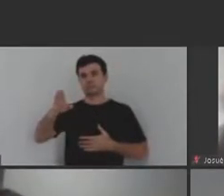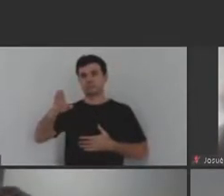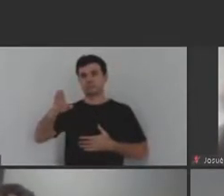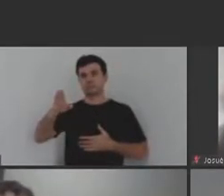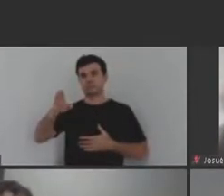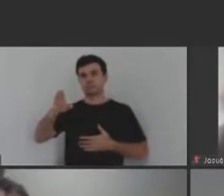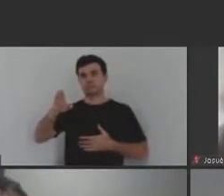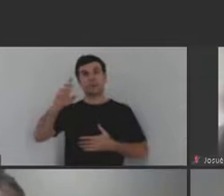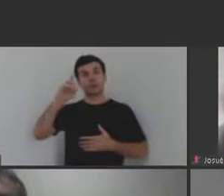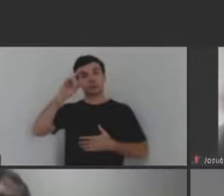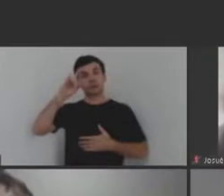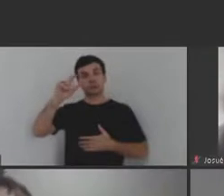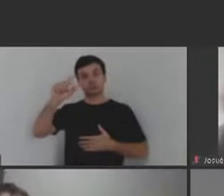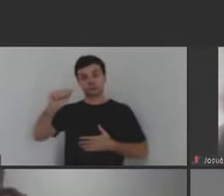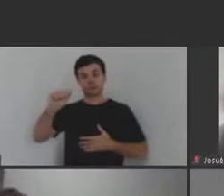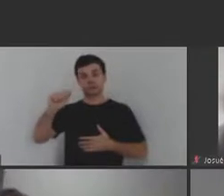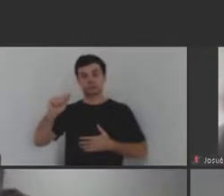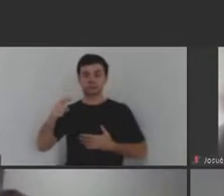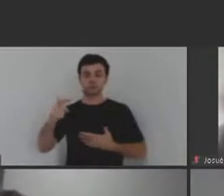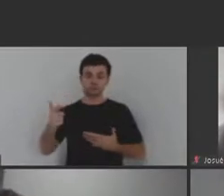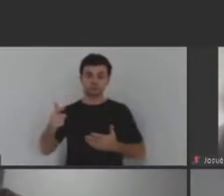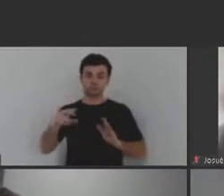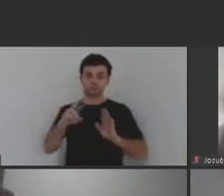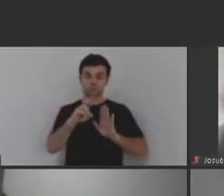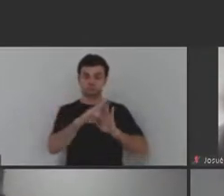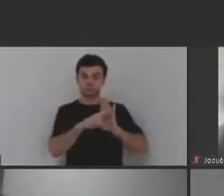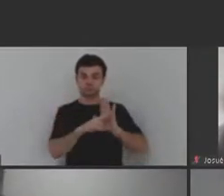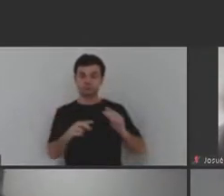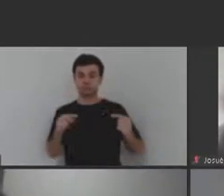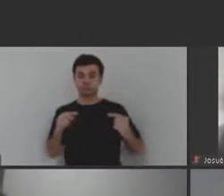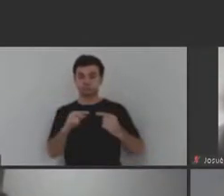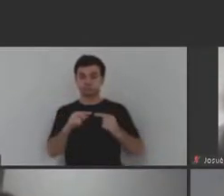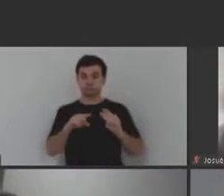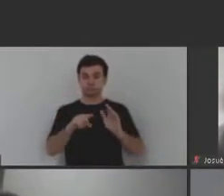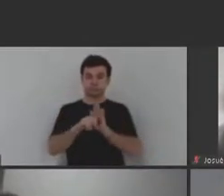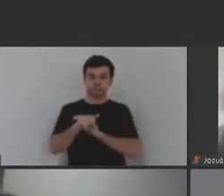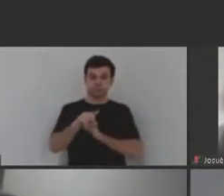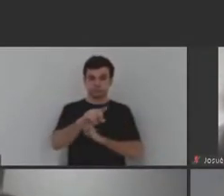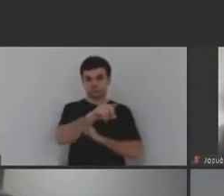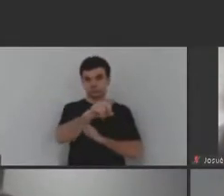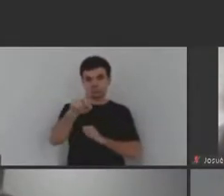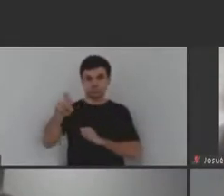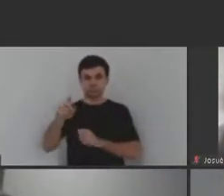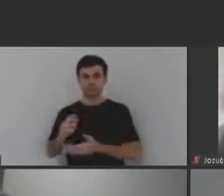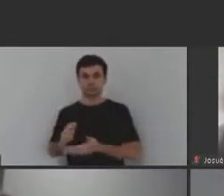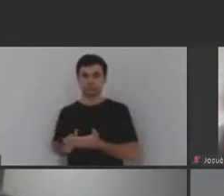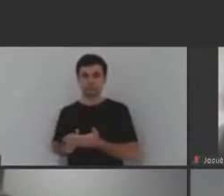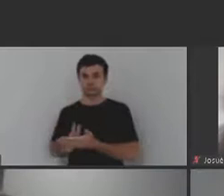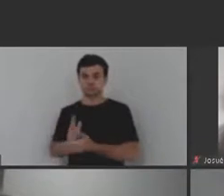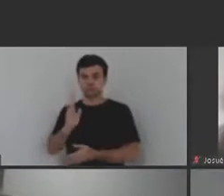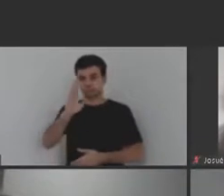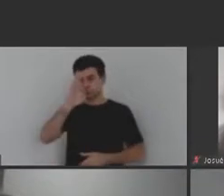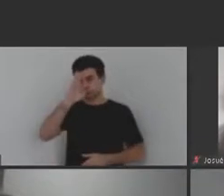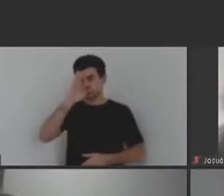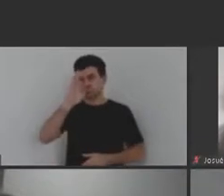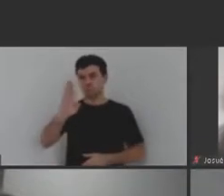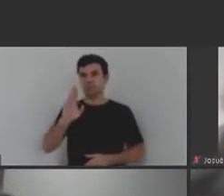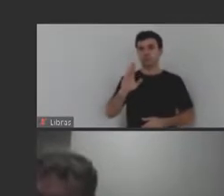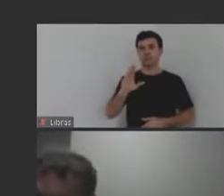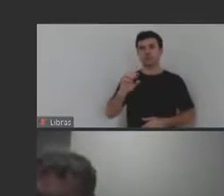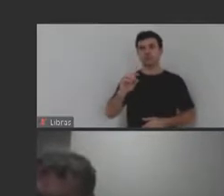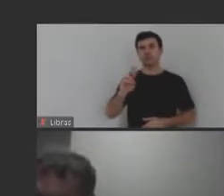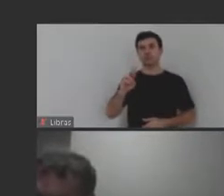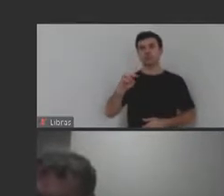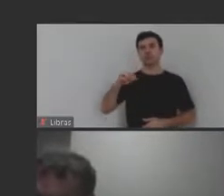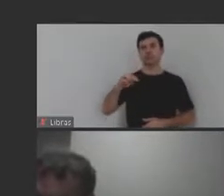O pedido de Vossa Excelência é regimental. Eu pergunto aos senhores vereadores, aqueles que aprovam ir direto para a ordem do dia, permaneçam como